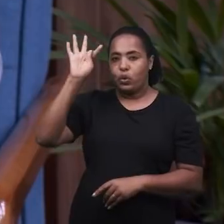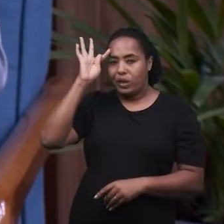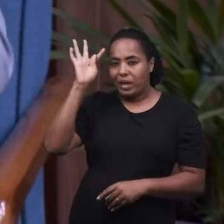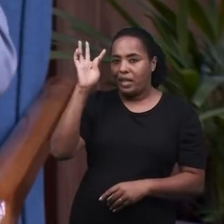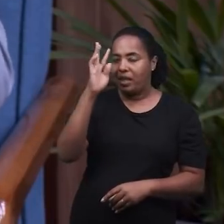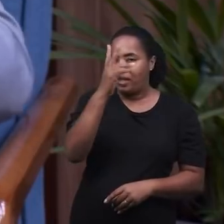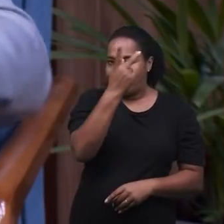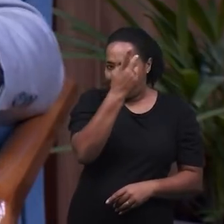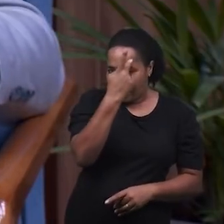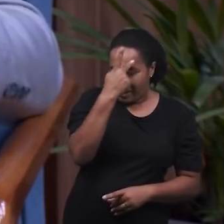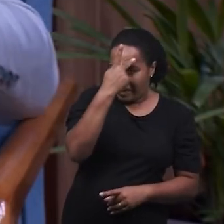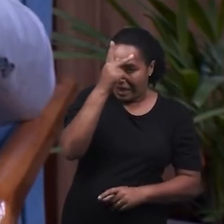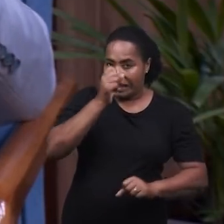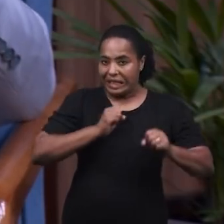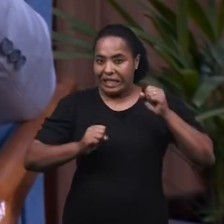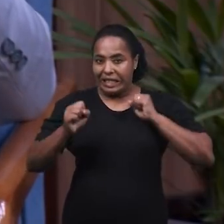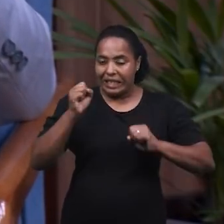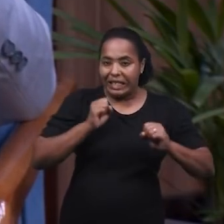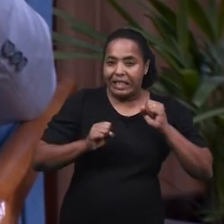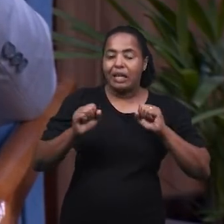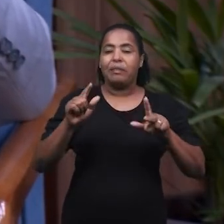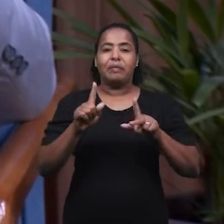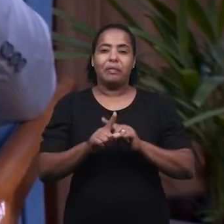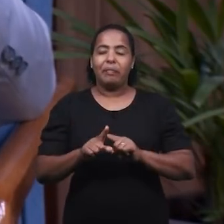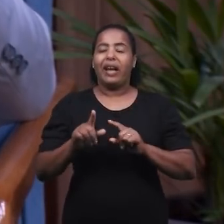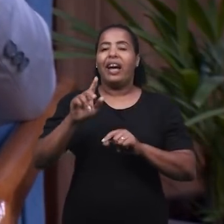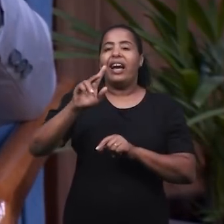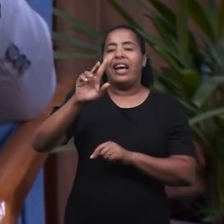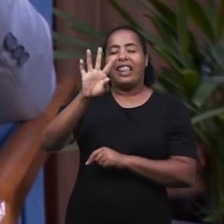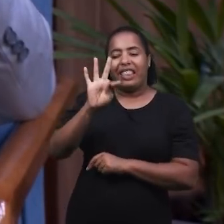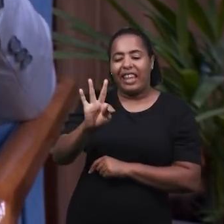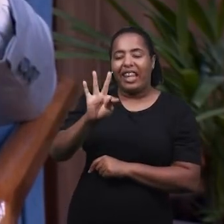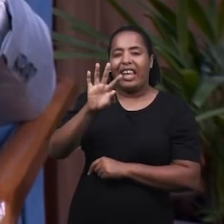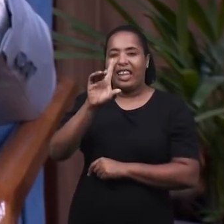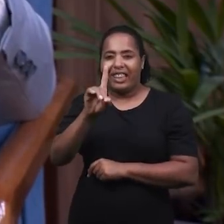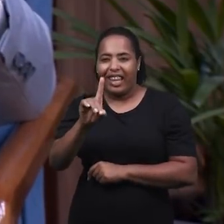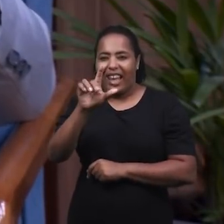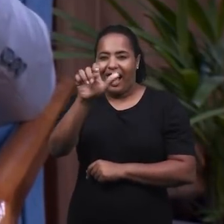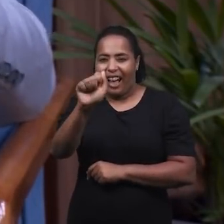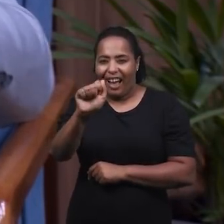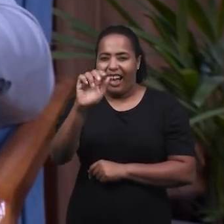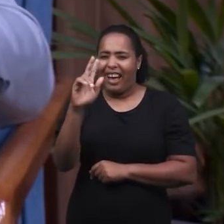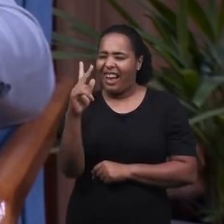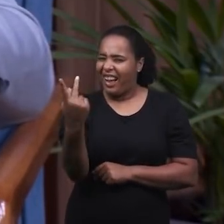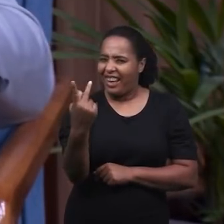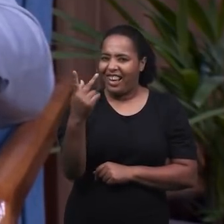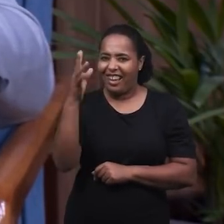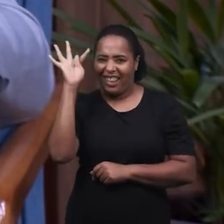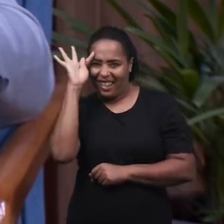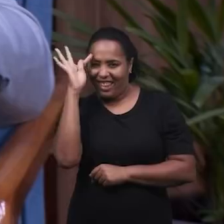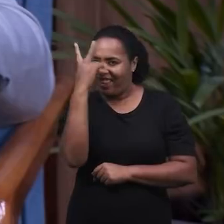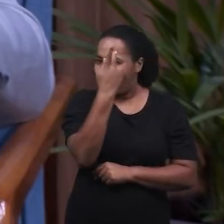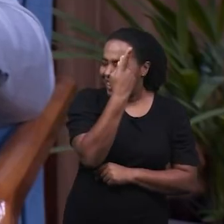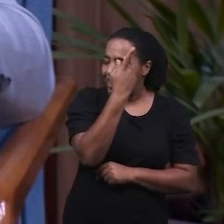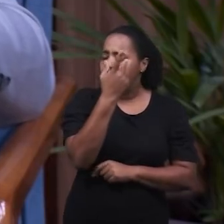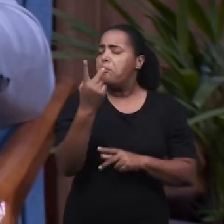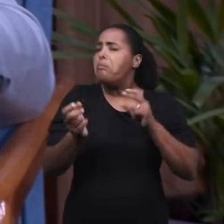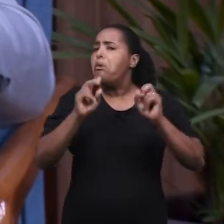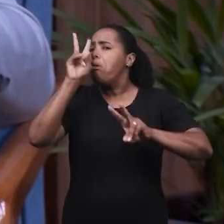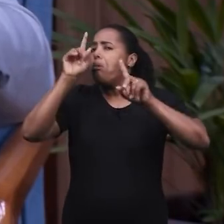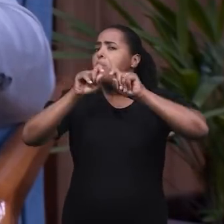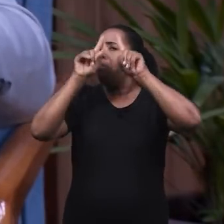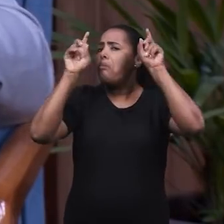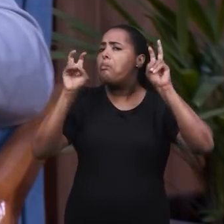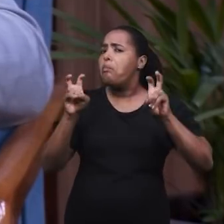atenção com hiperatividade. É aquela siglazinha TDAH. Mas quais são os mitos e verdades sobre este